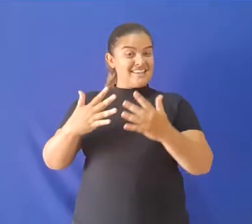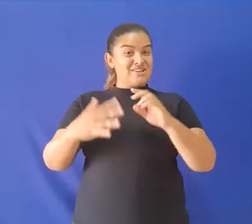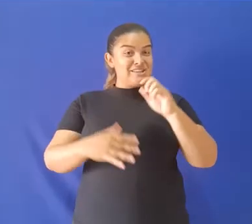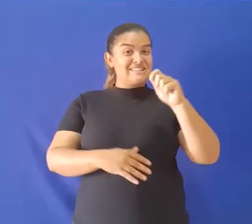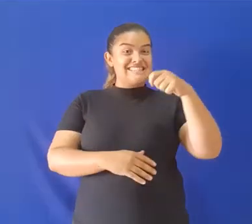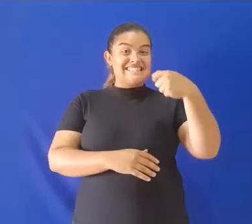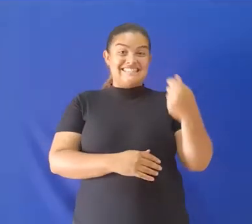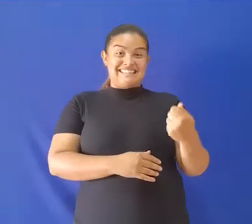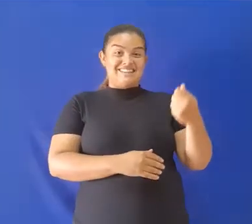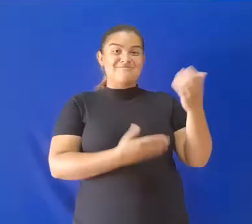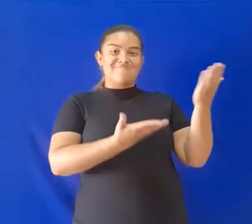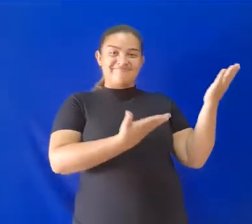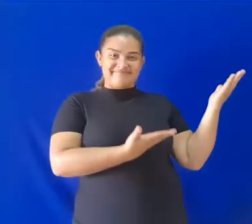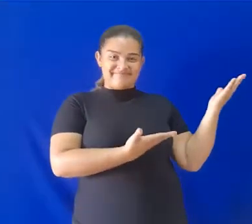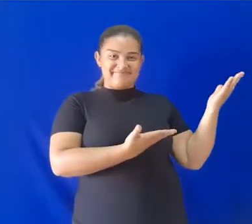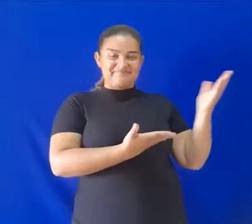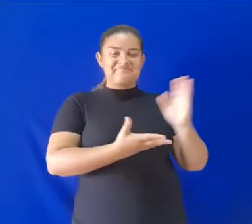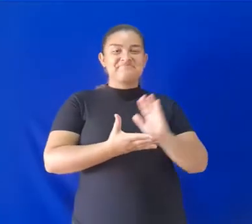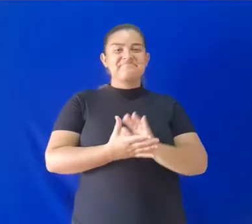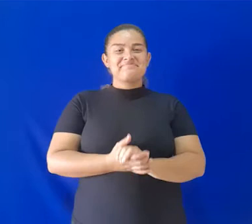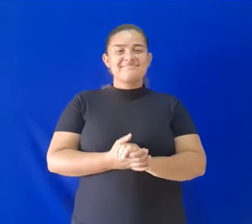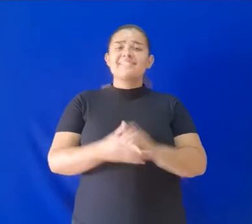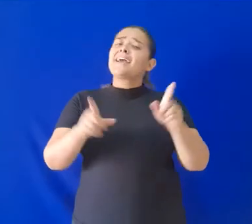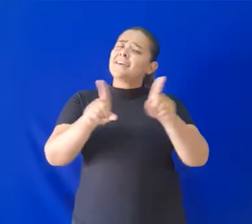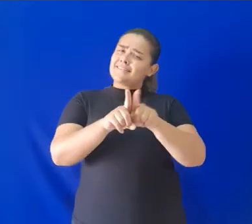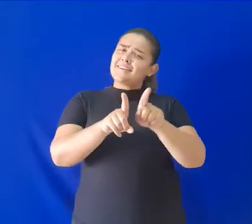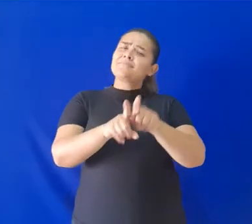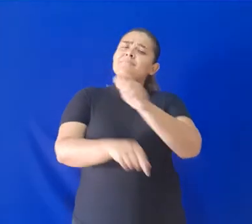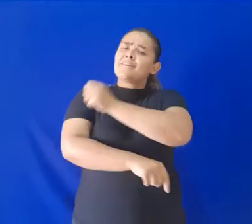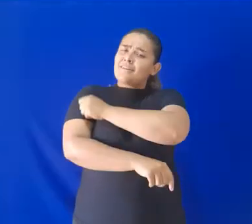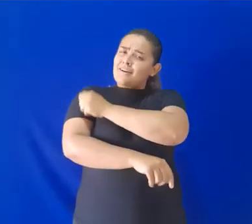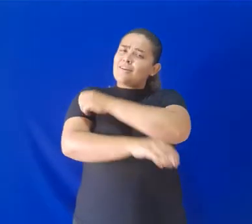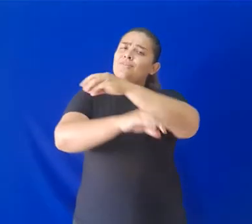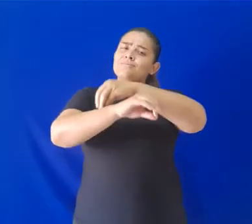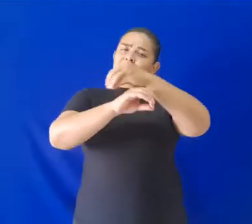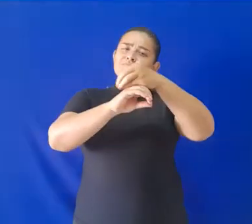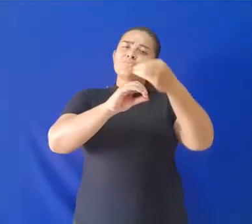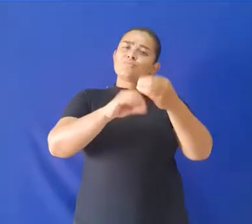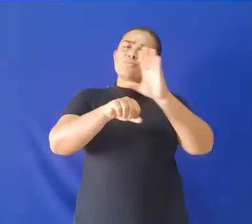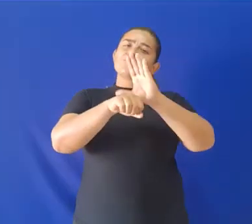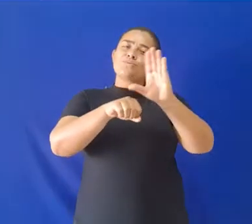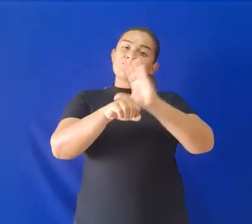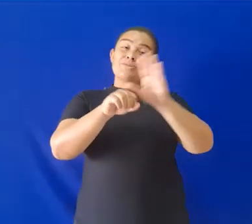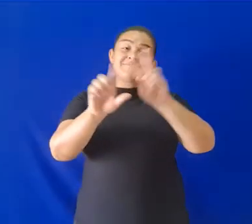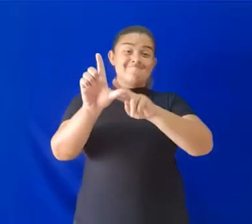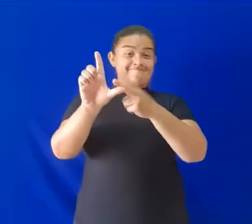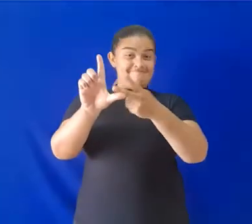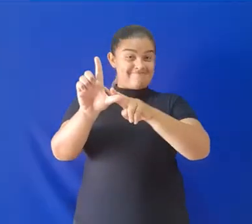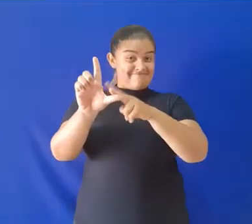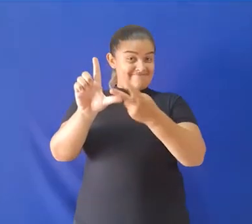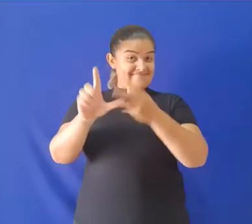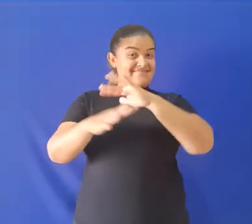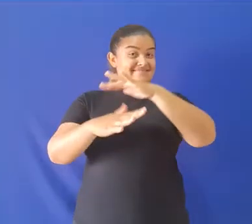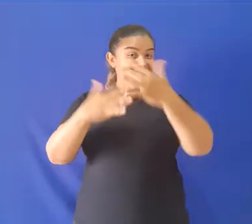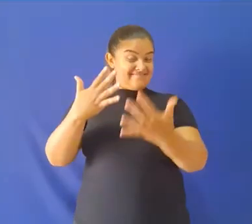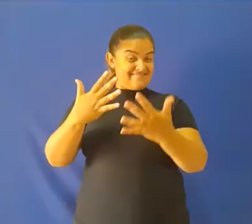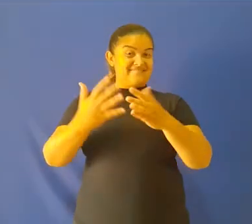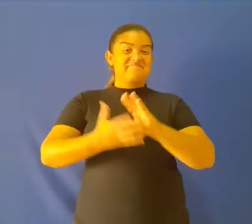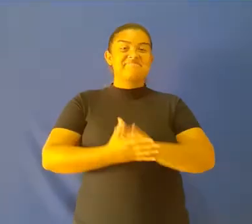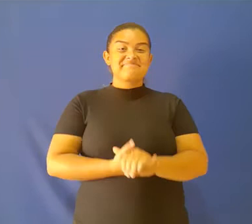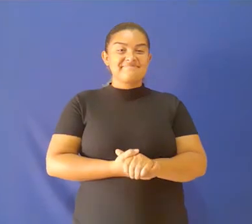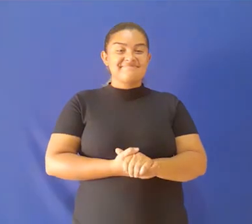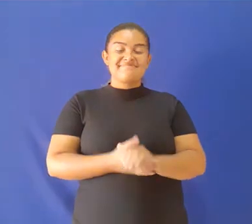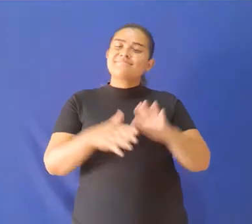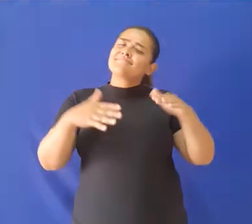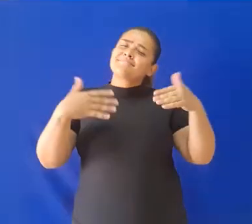o meu sinal é esse. Eu também sou estudante aí da UFG do curso de Tradução e Interpretação de